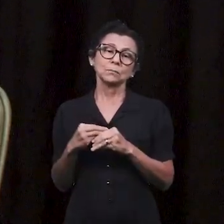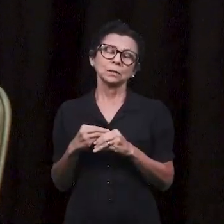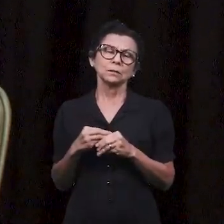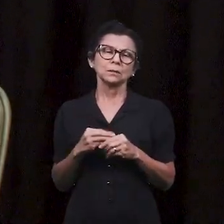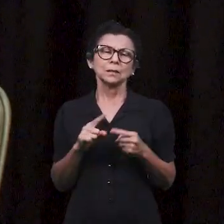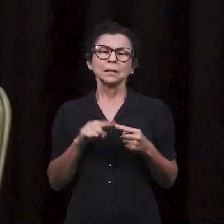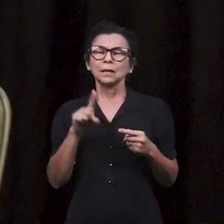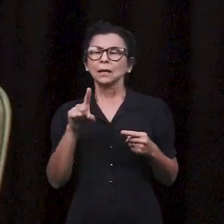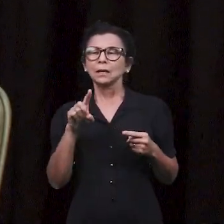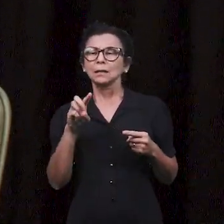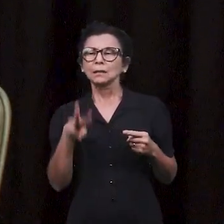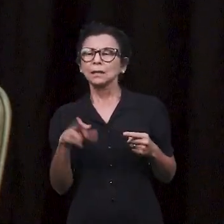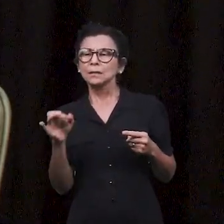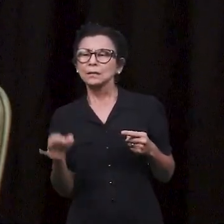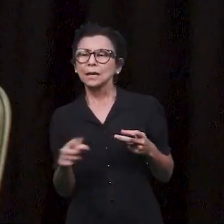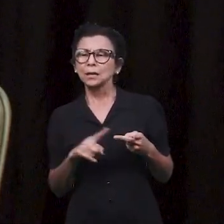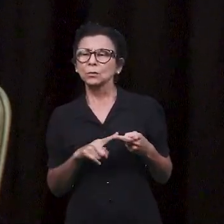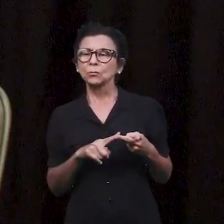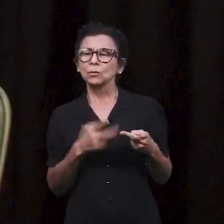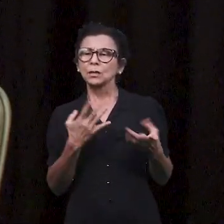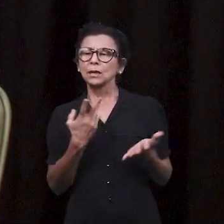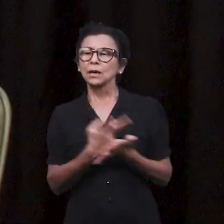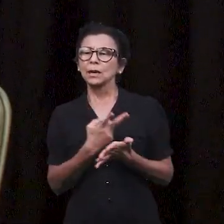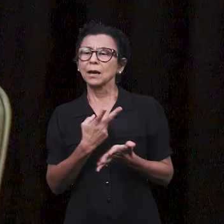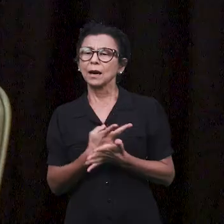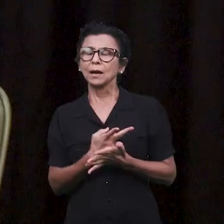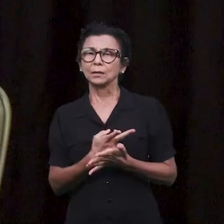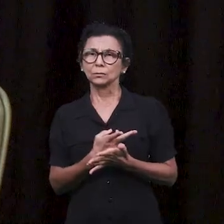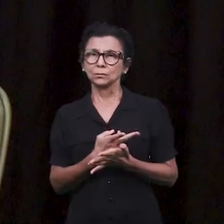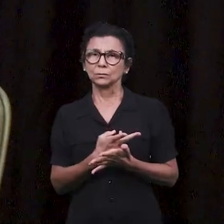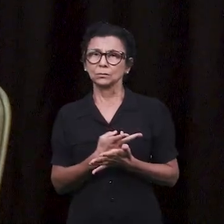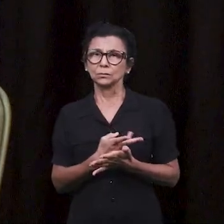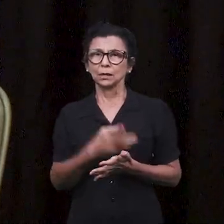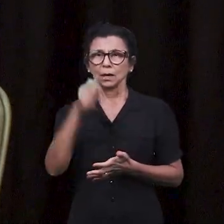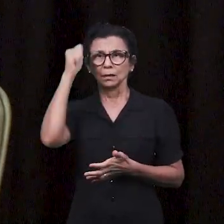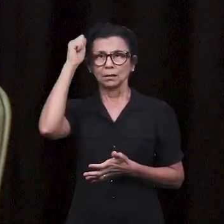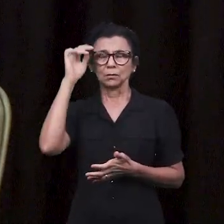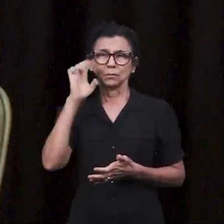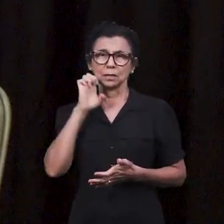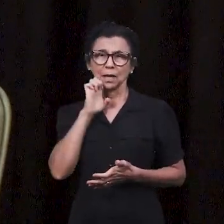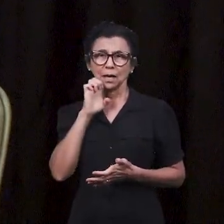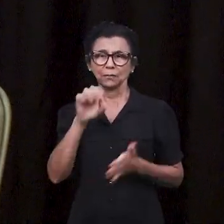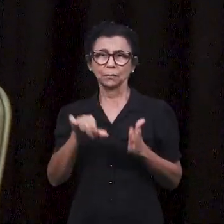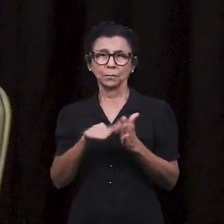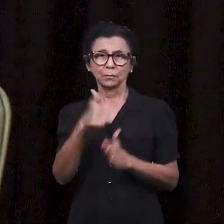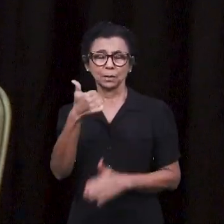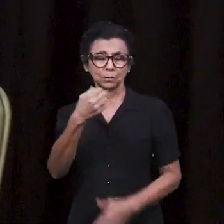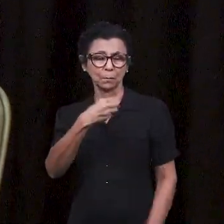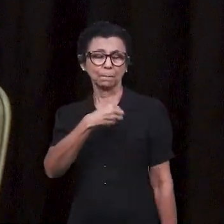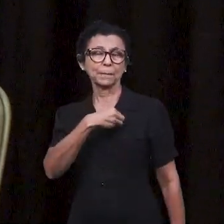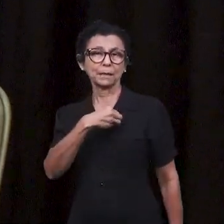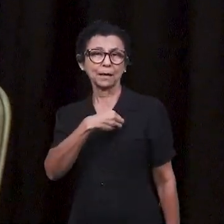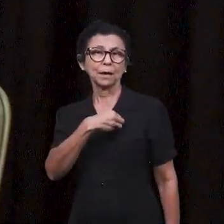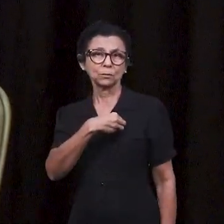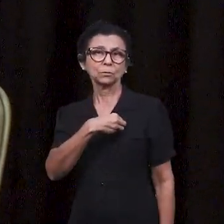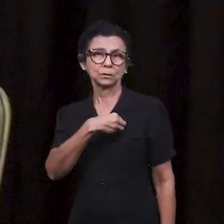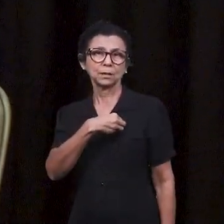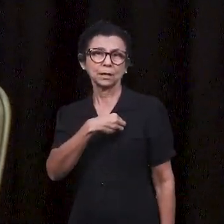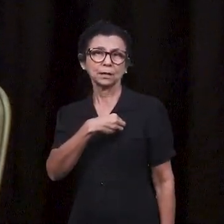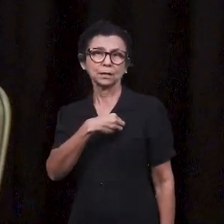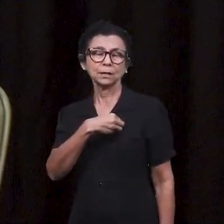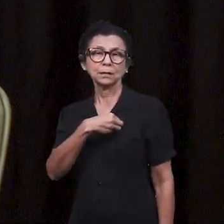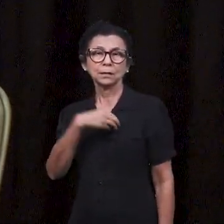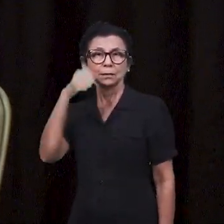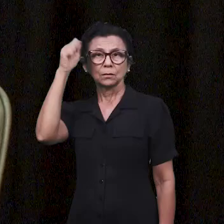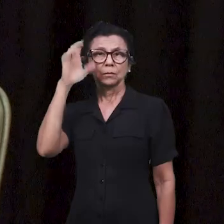o homem peca pela primeira vez, ele deixa de ser um ser absoluto, por assim dizer, que vivia ali junto com Adão e Eva viviam